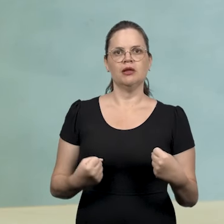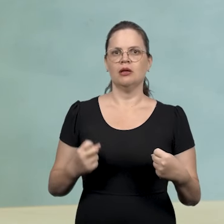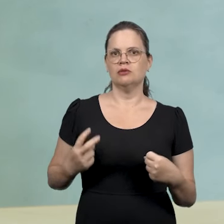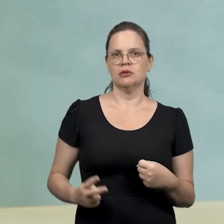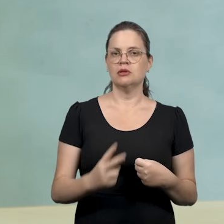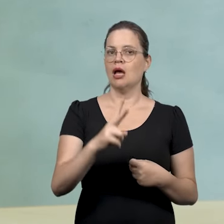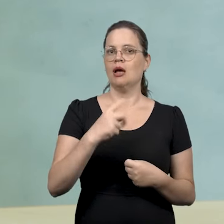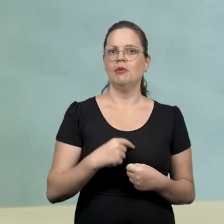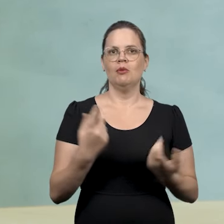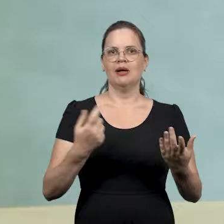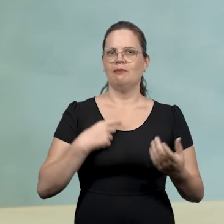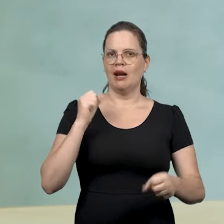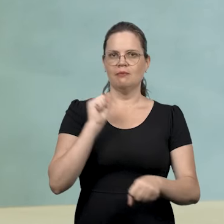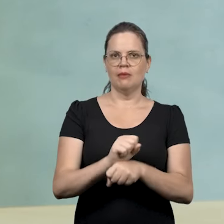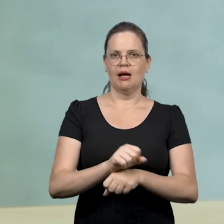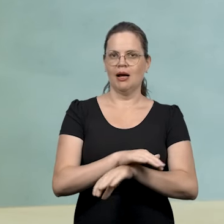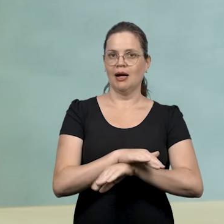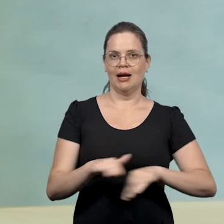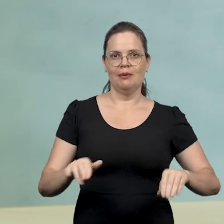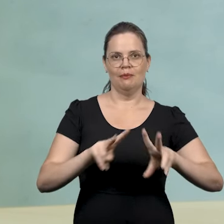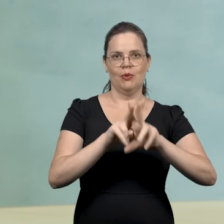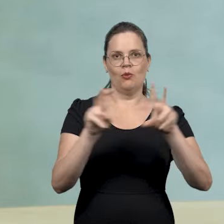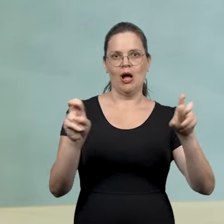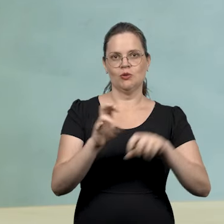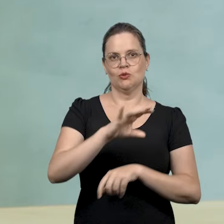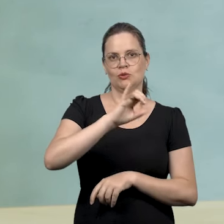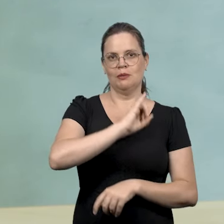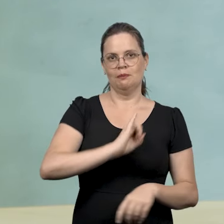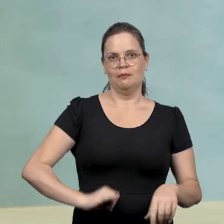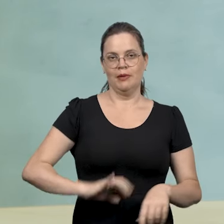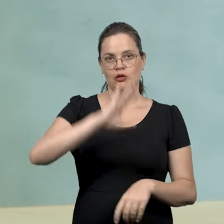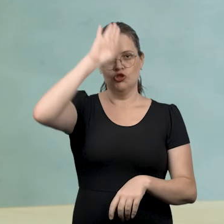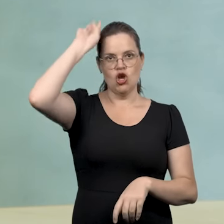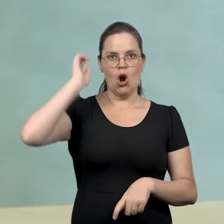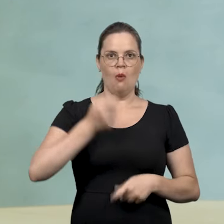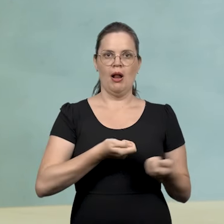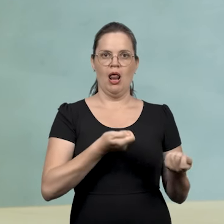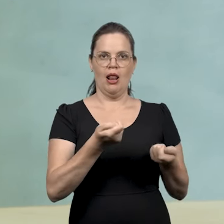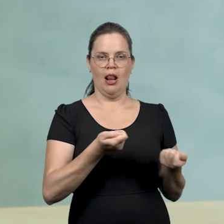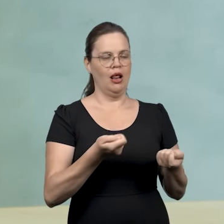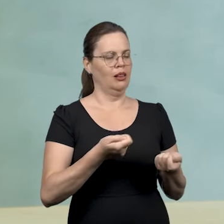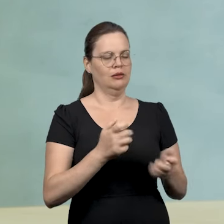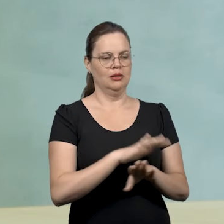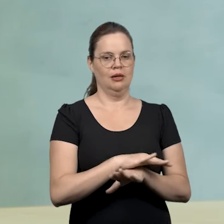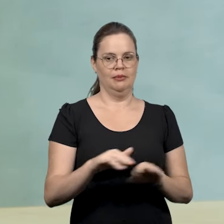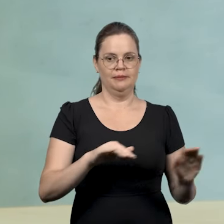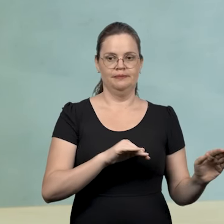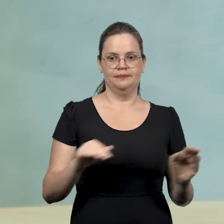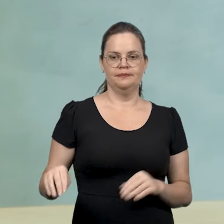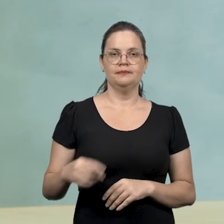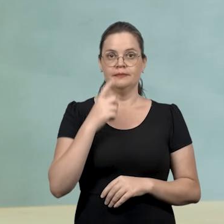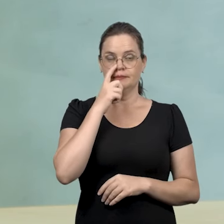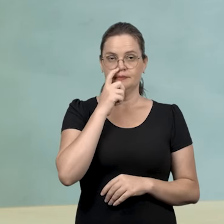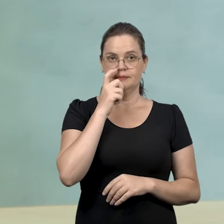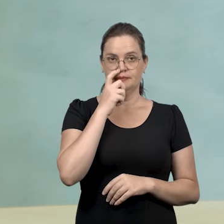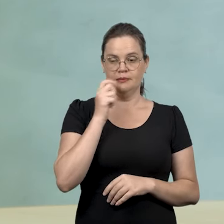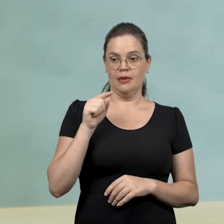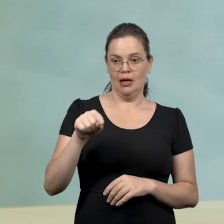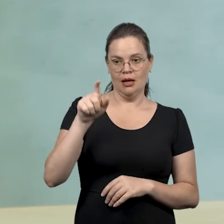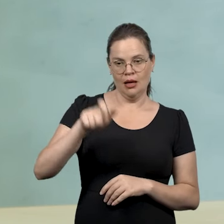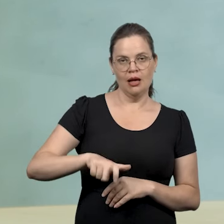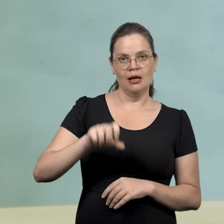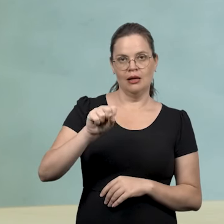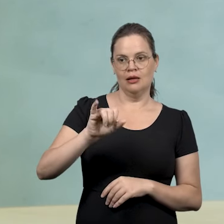debaixo desse domínio, né? Então, ele era um discípulo intenso, né? É um